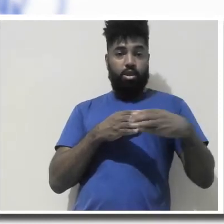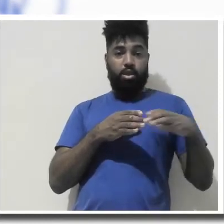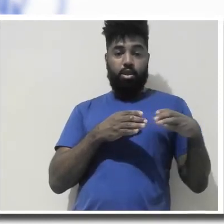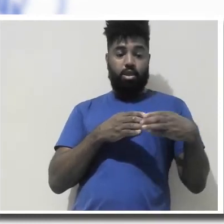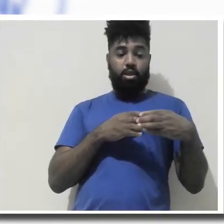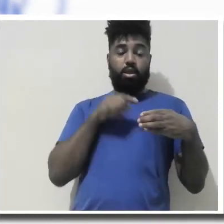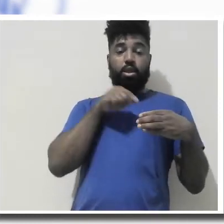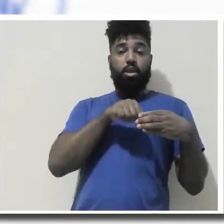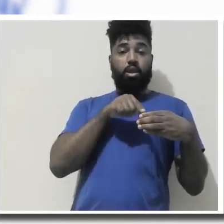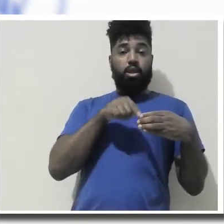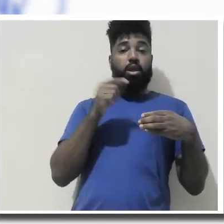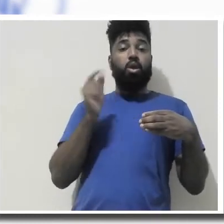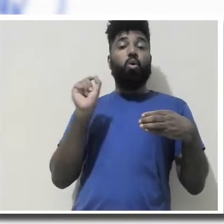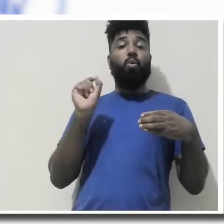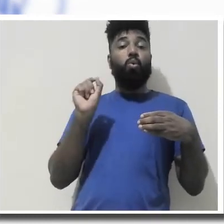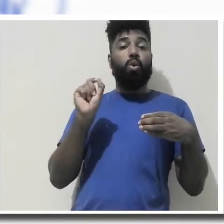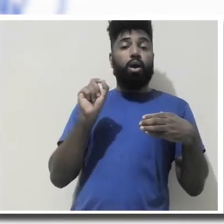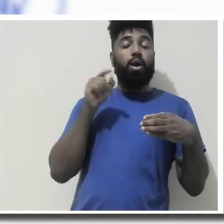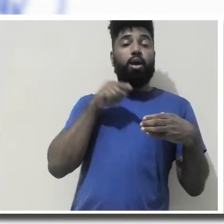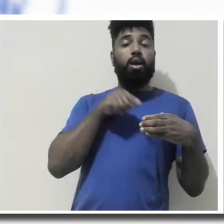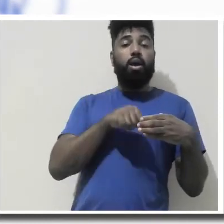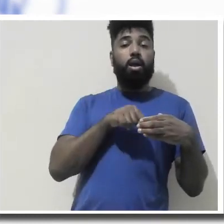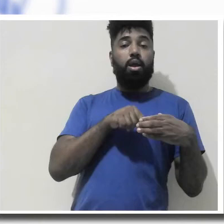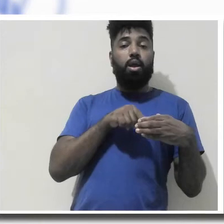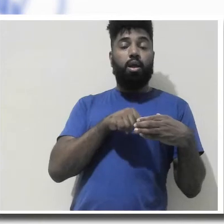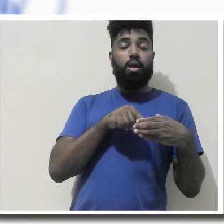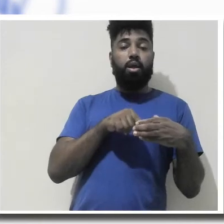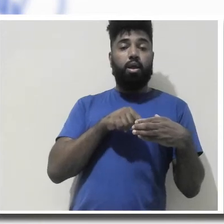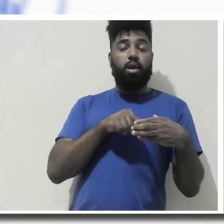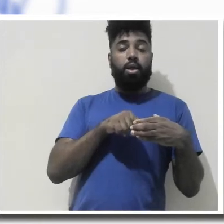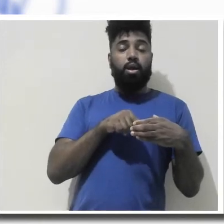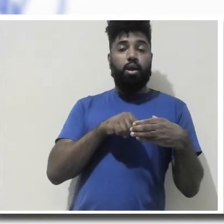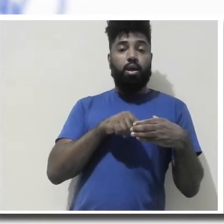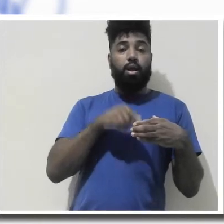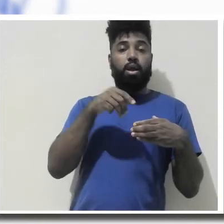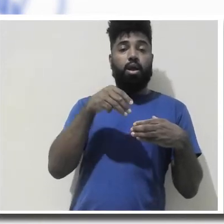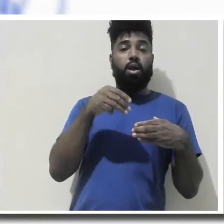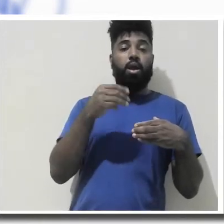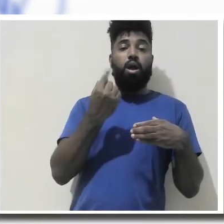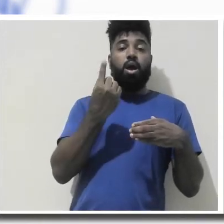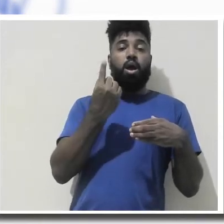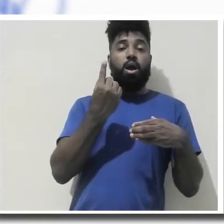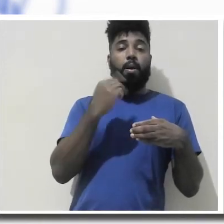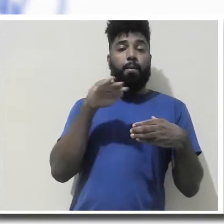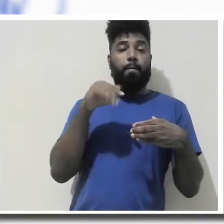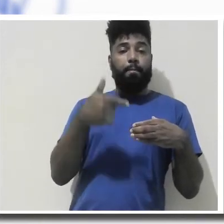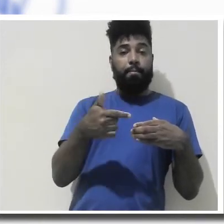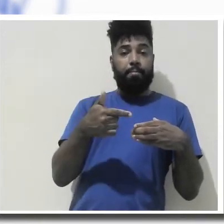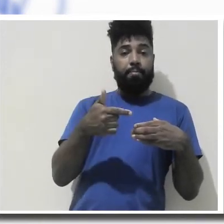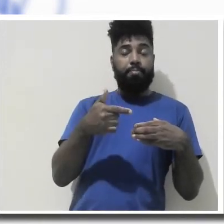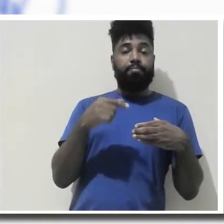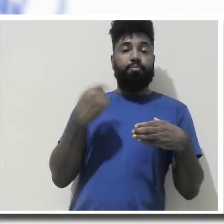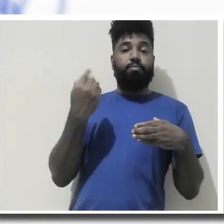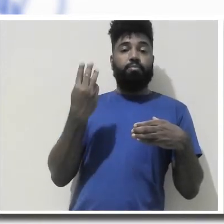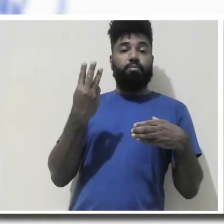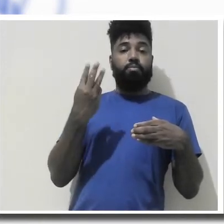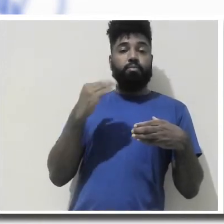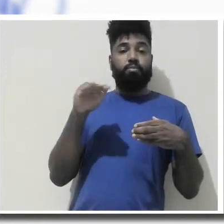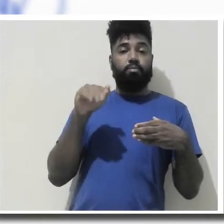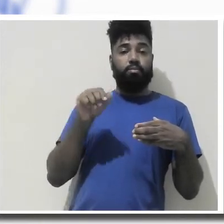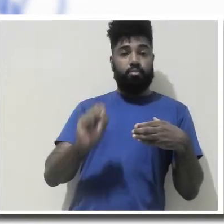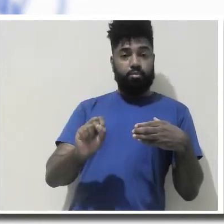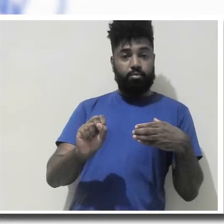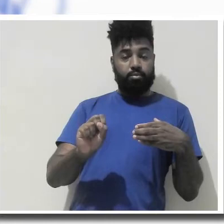esses mais alguns? São o meio, o 3/8,